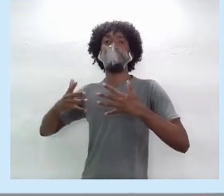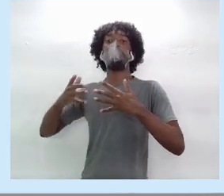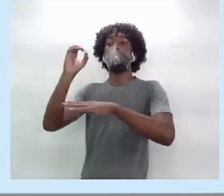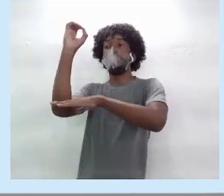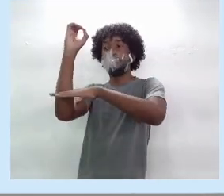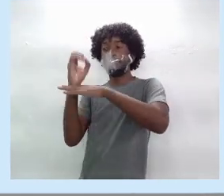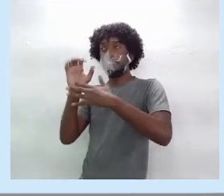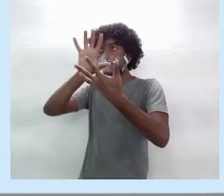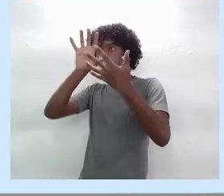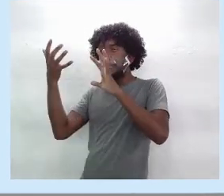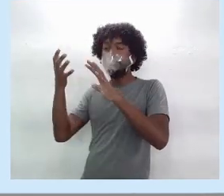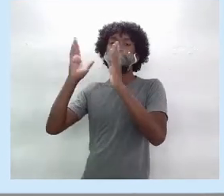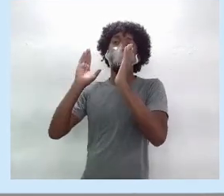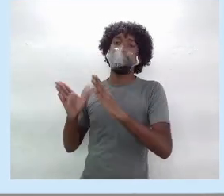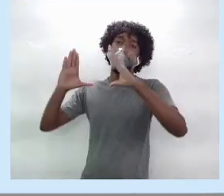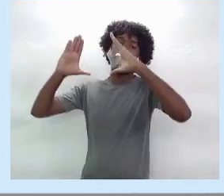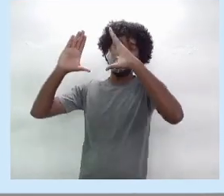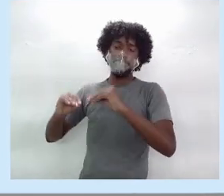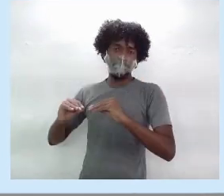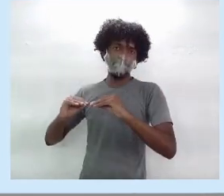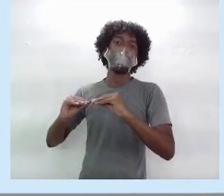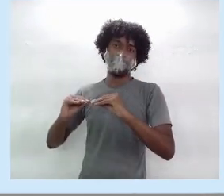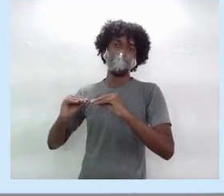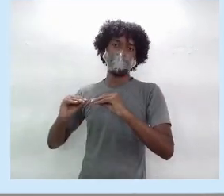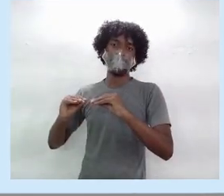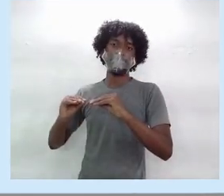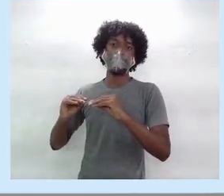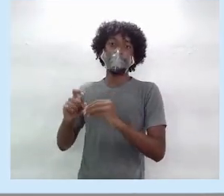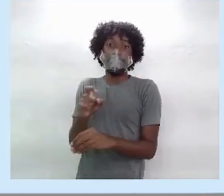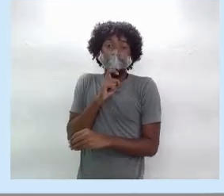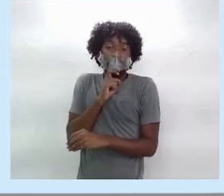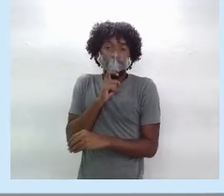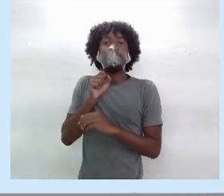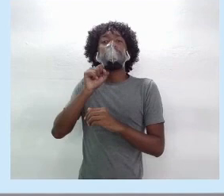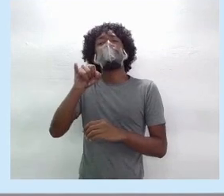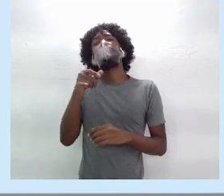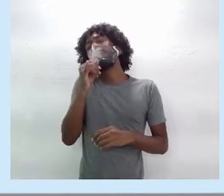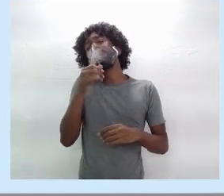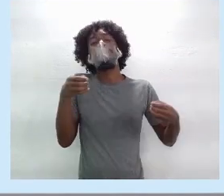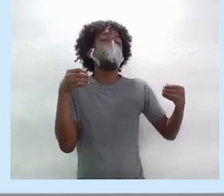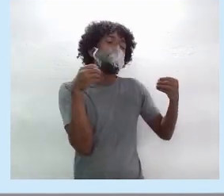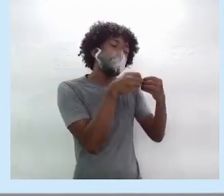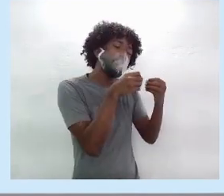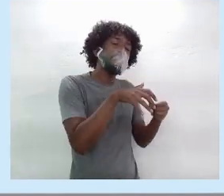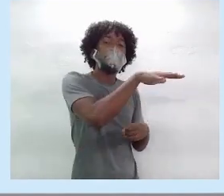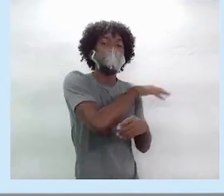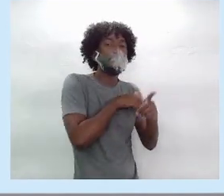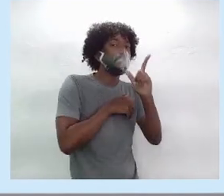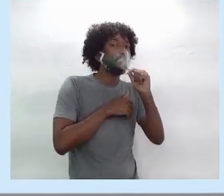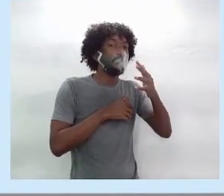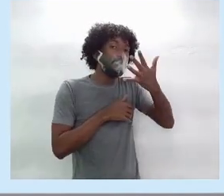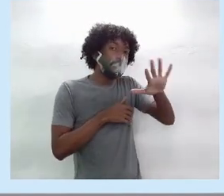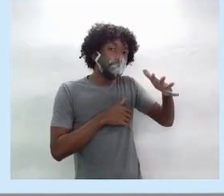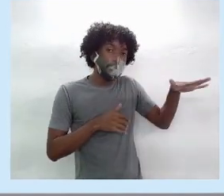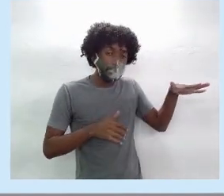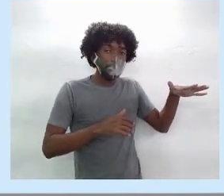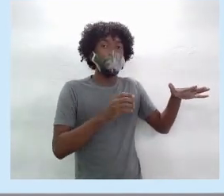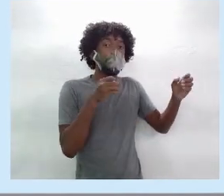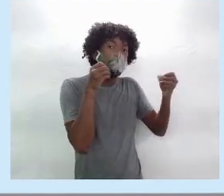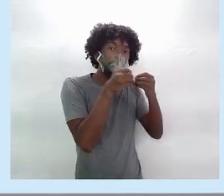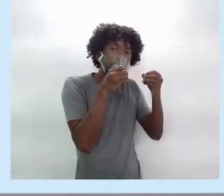muito brusca da temperatura. Agora, quem mora mais próximo à região marítima,